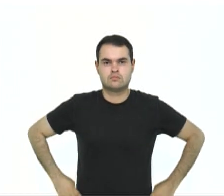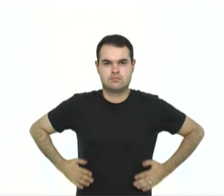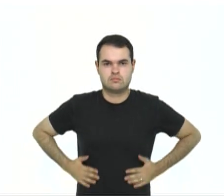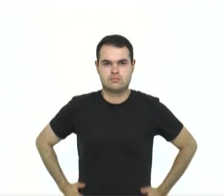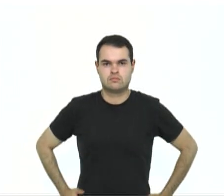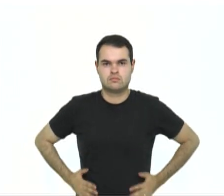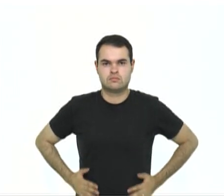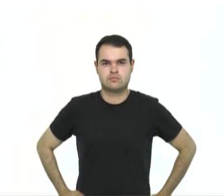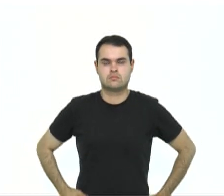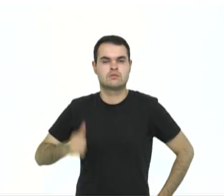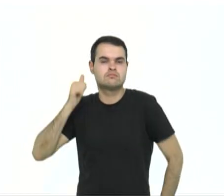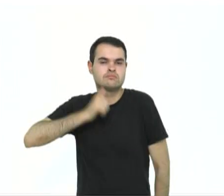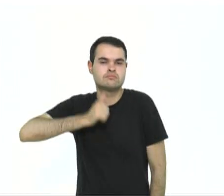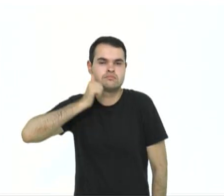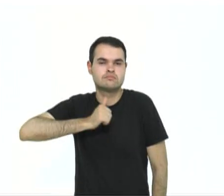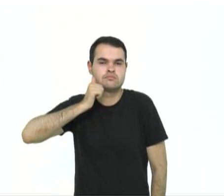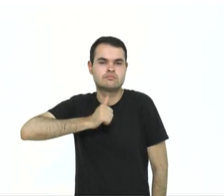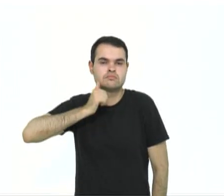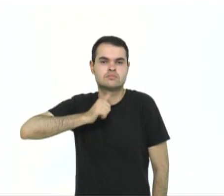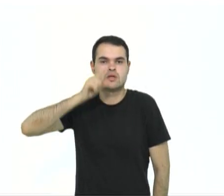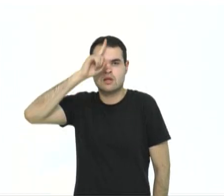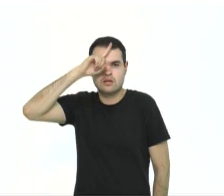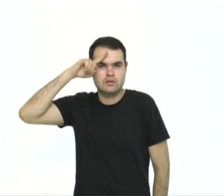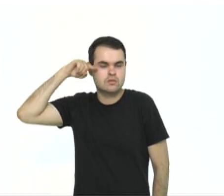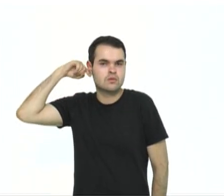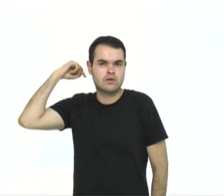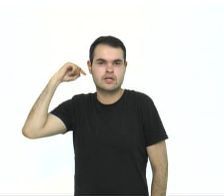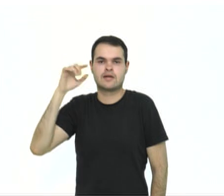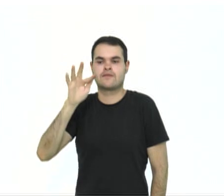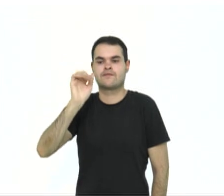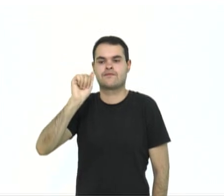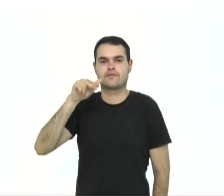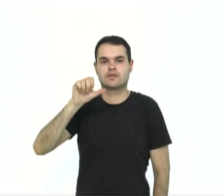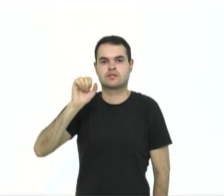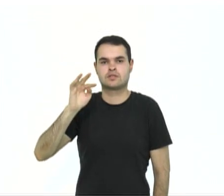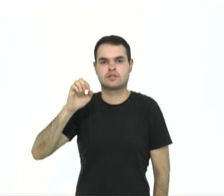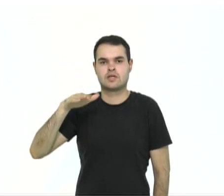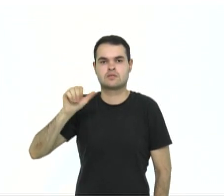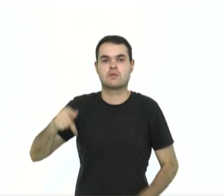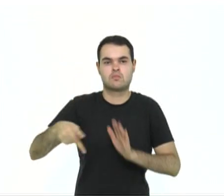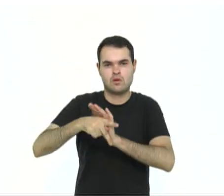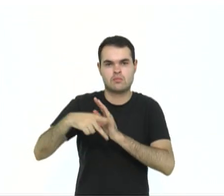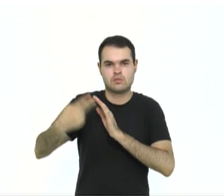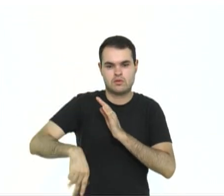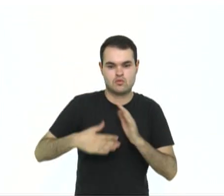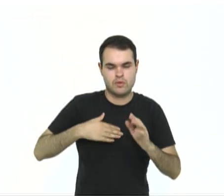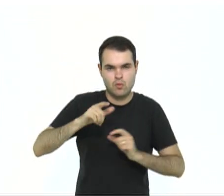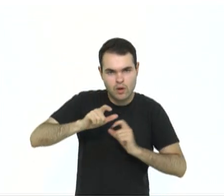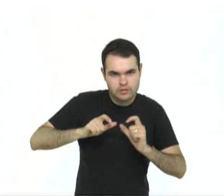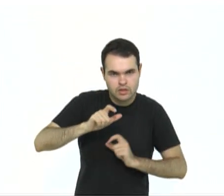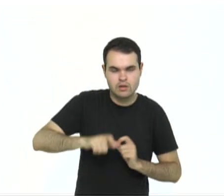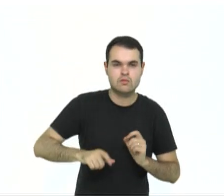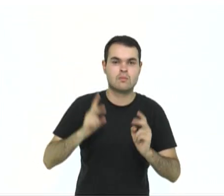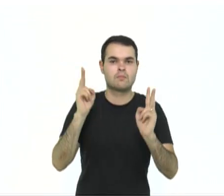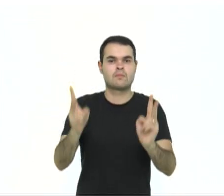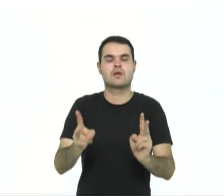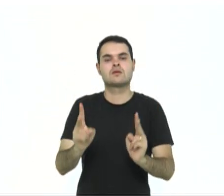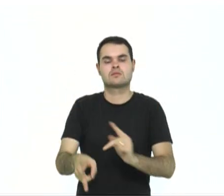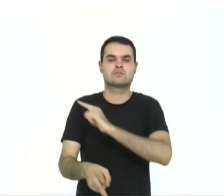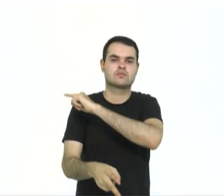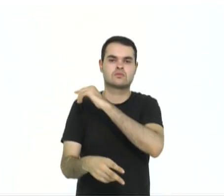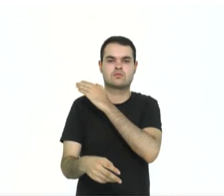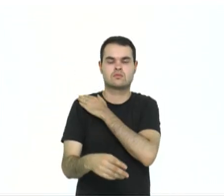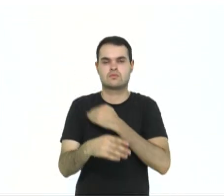ser uma figura feminina, né? Vai ser a Loira Fantasma, que é a minha personagem, do quadrinho que eu faço. Ela vai ter o mesmo tamanho